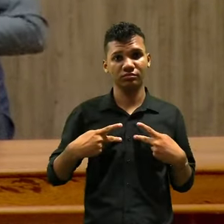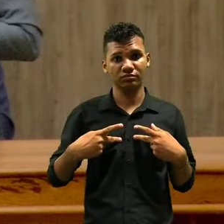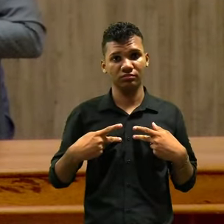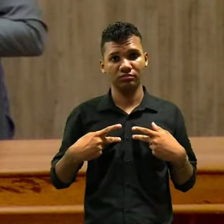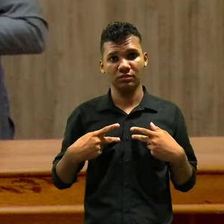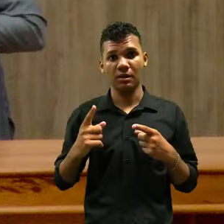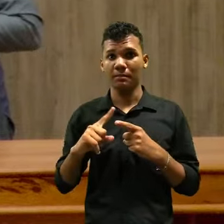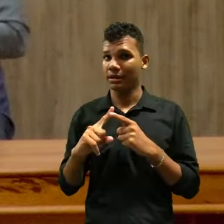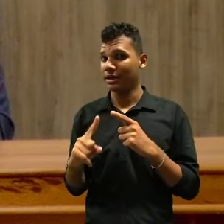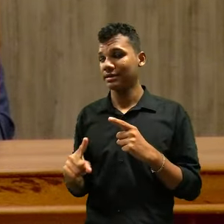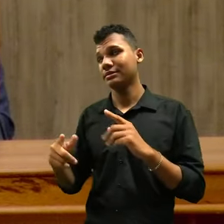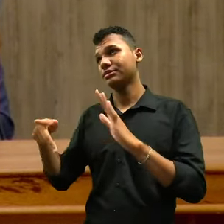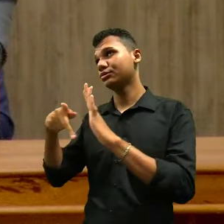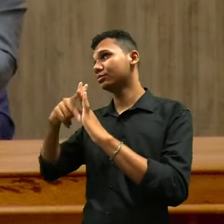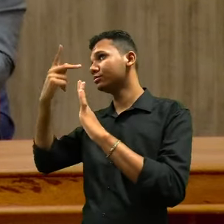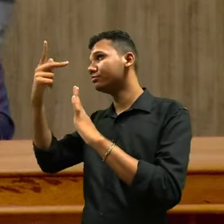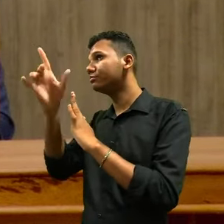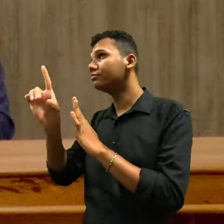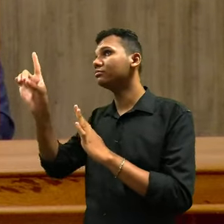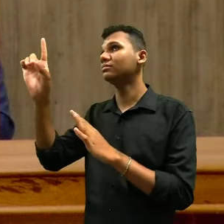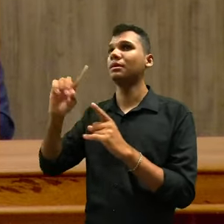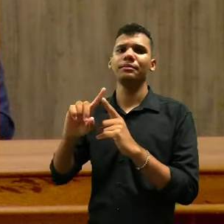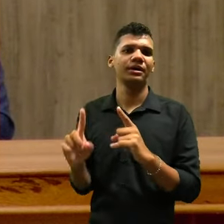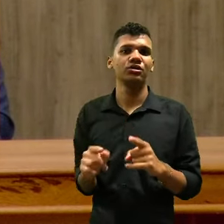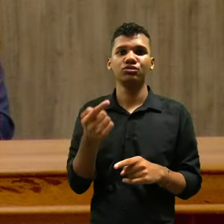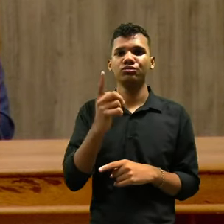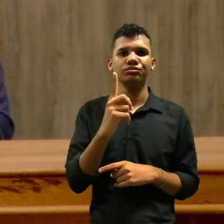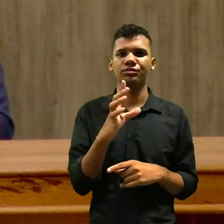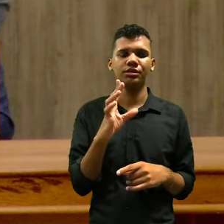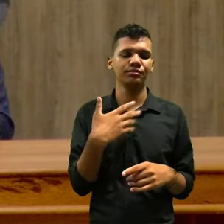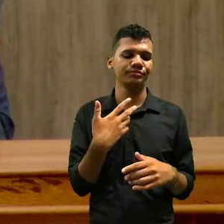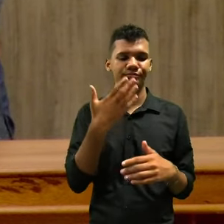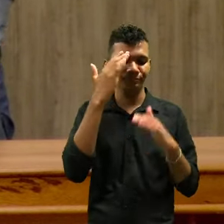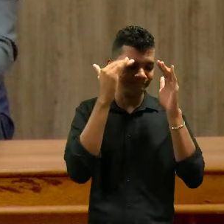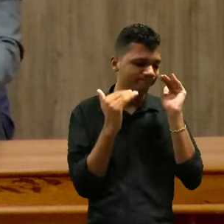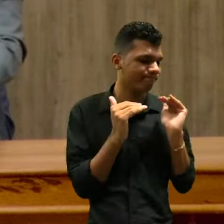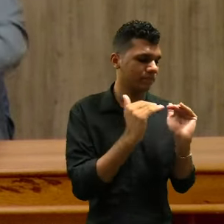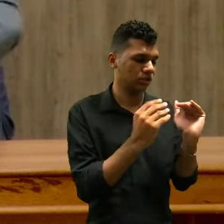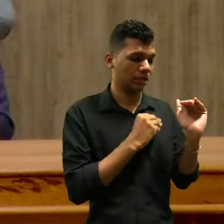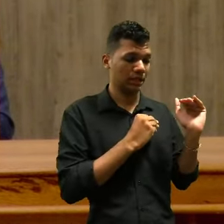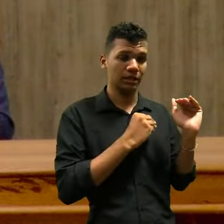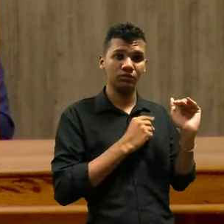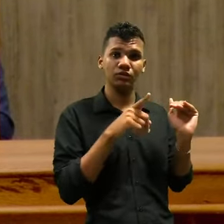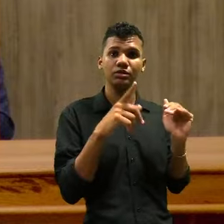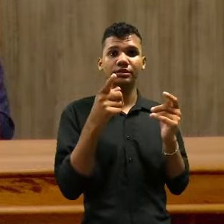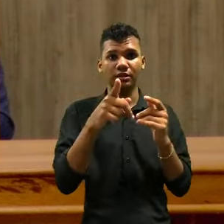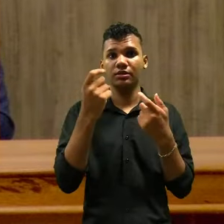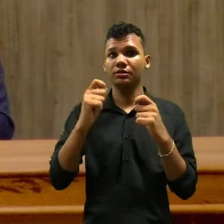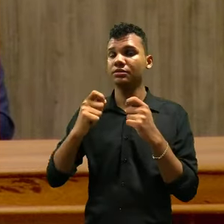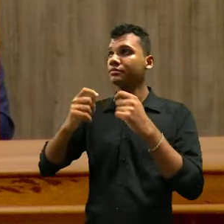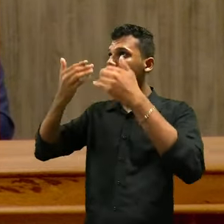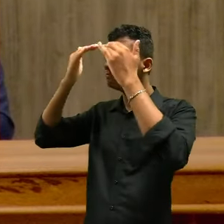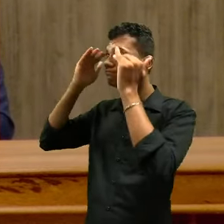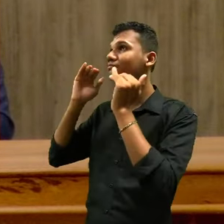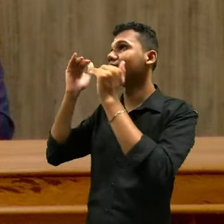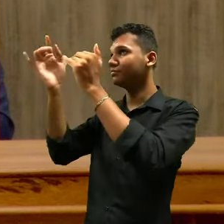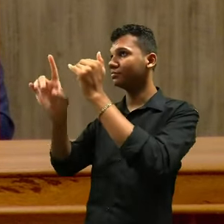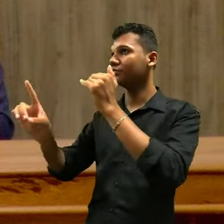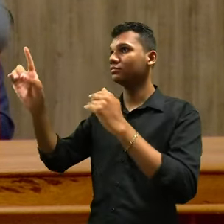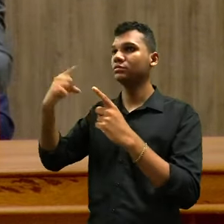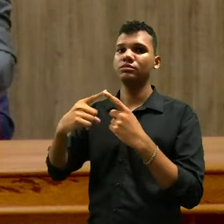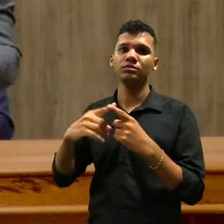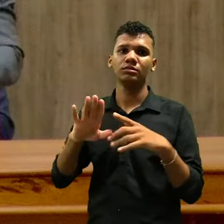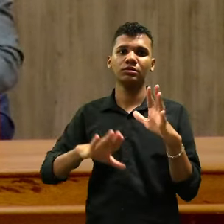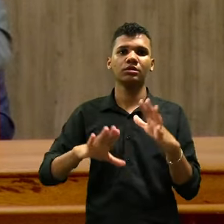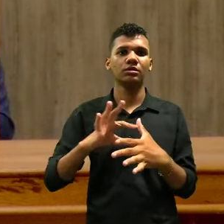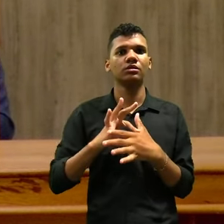Glória de porque você não anda mais para a carne está lá em romanos 8:8 toda a tua vontade que era carnal que era